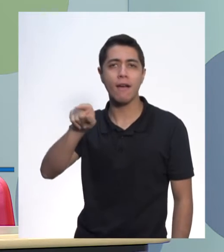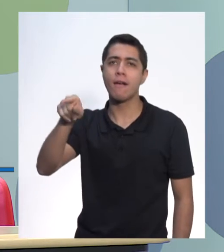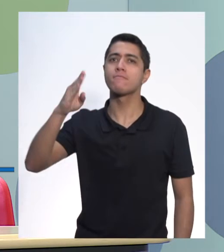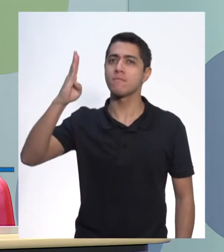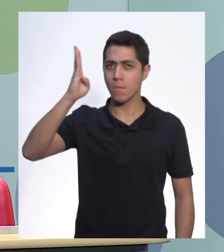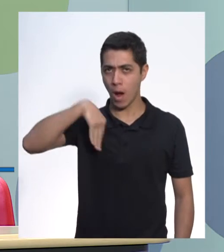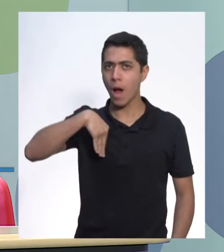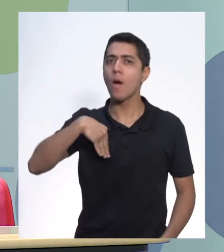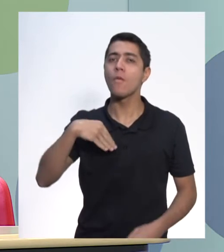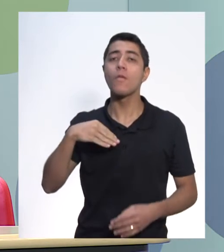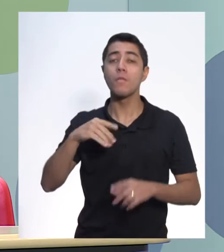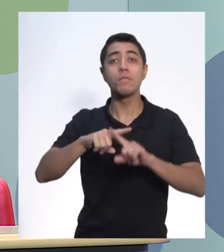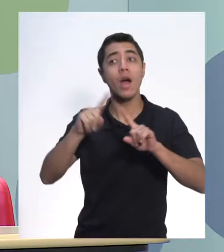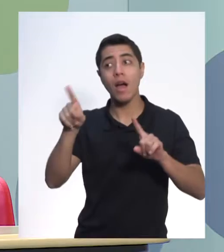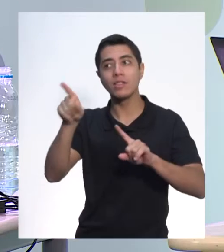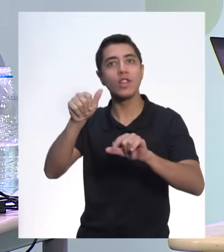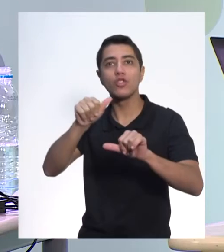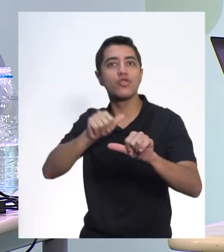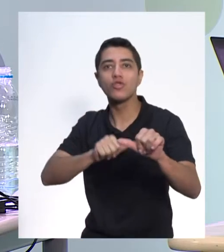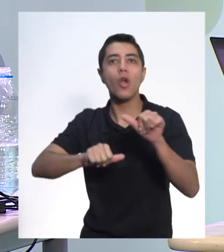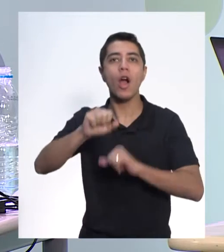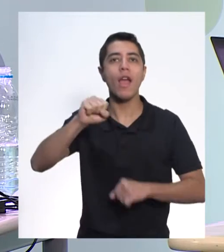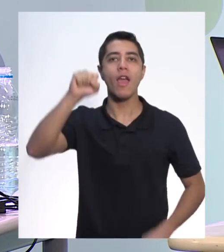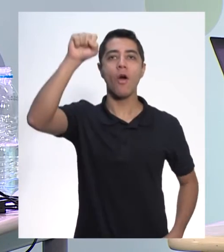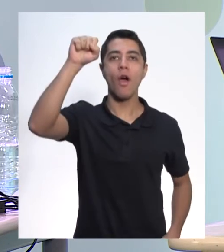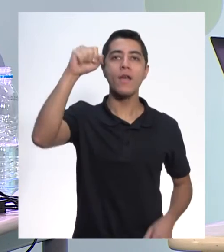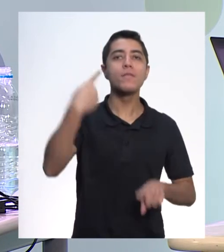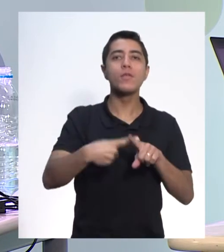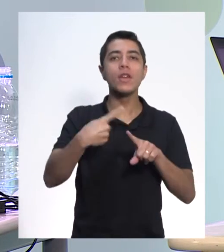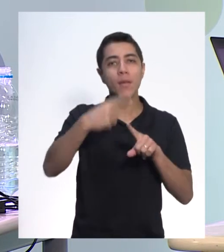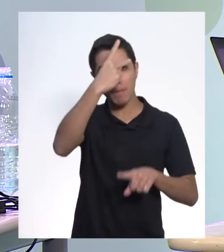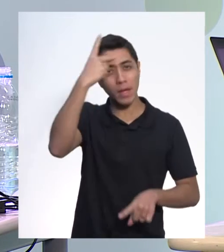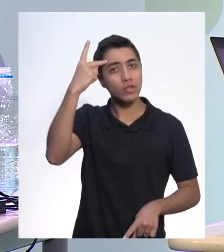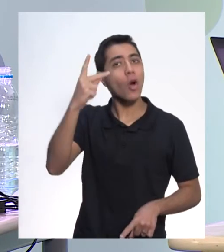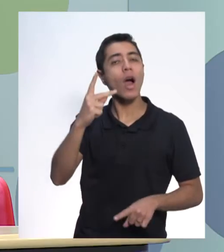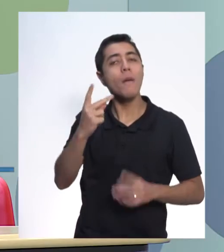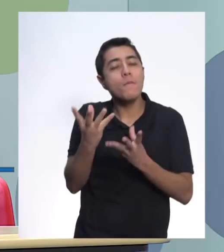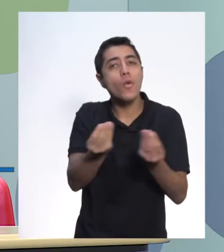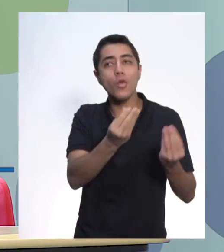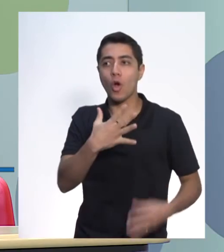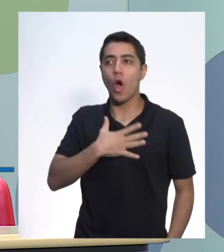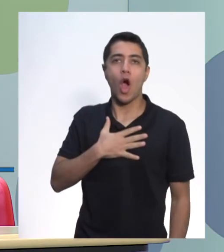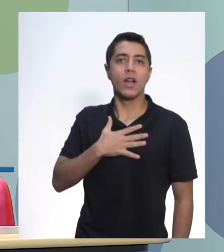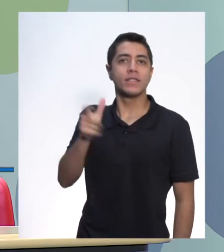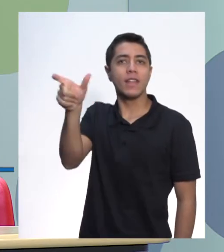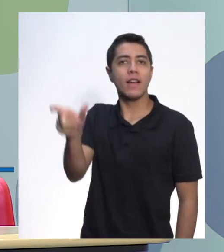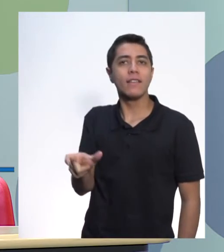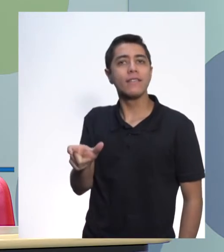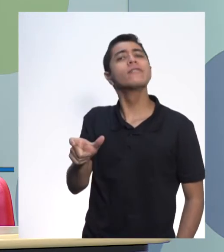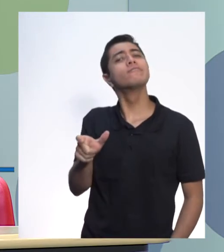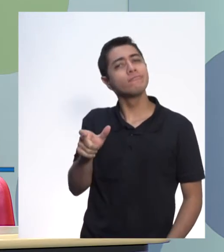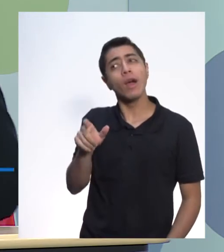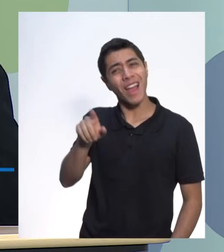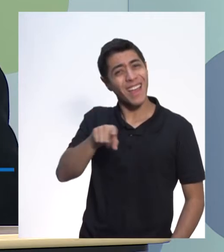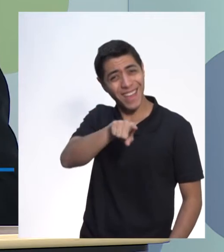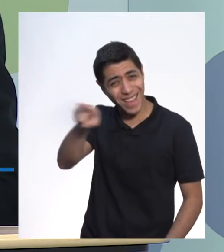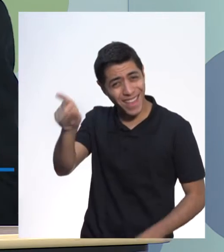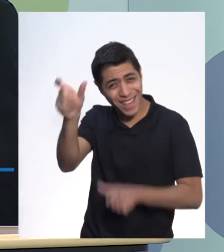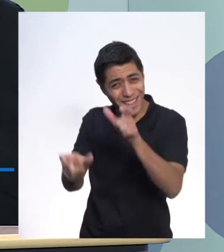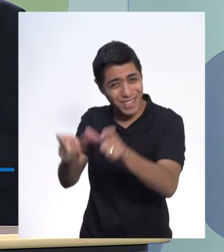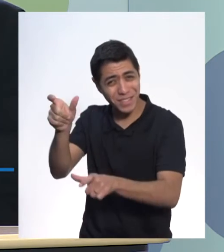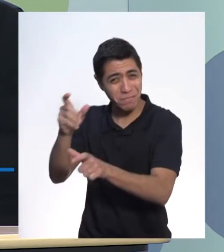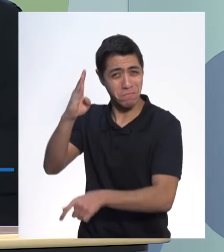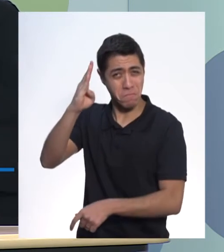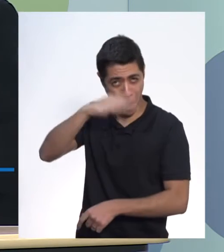essa questão do herói, né? Ele acaba vilão querido. É um vilão querido, né? Na verdade, vários vilões acabam se tornando queridos e acabam se tornando, às vezes,